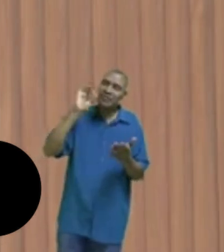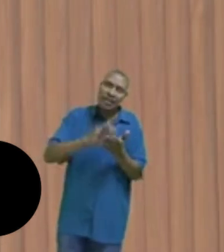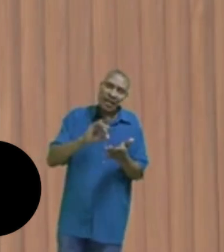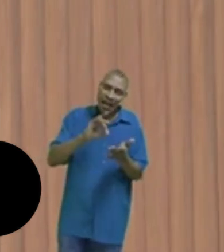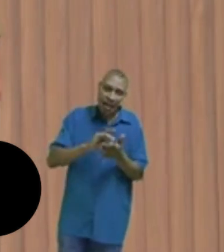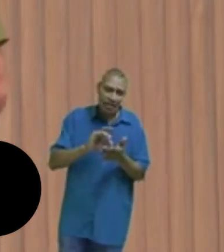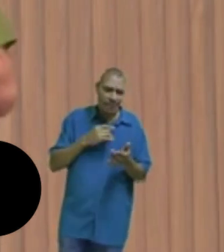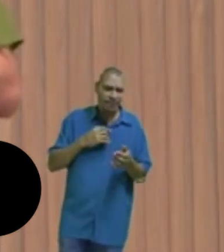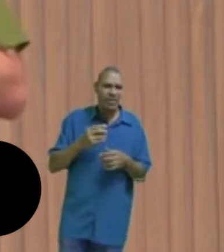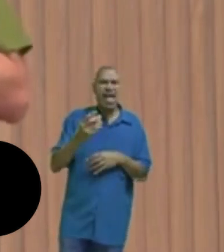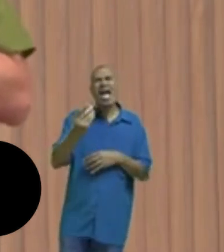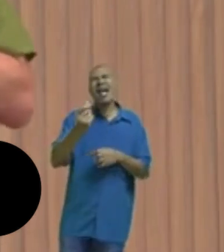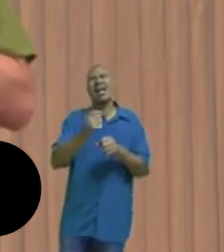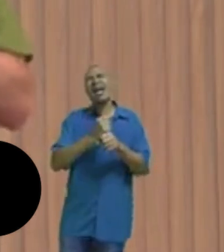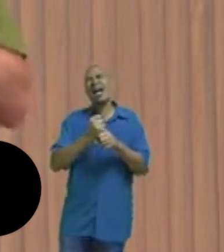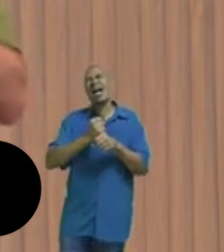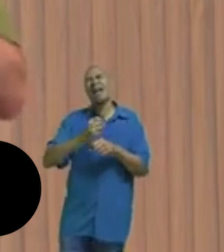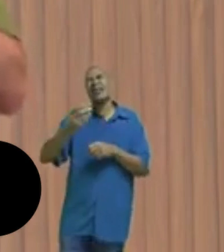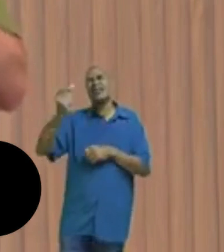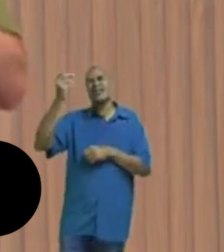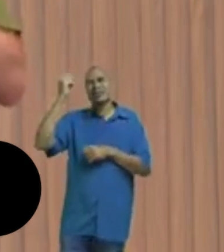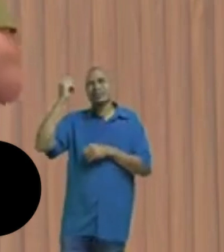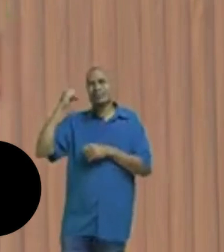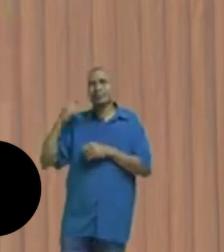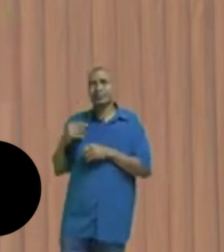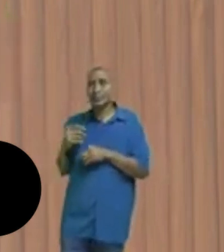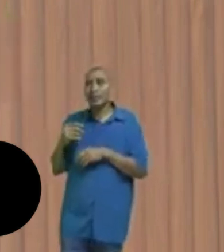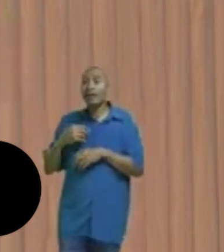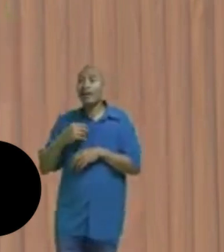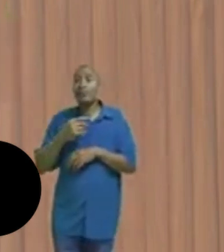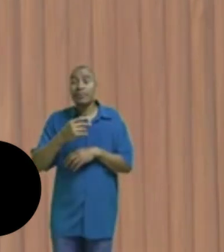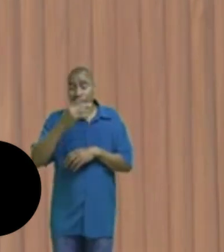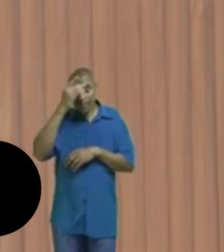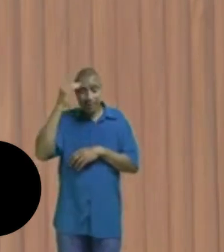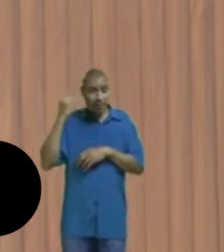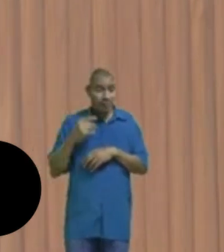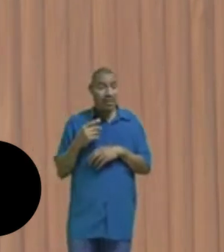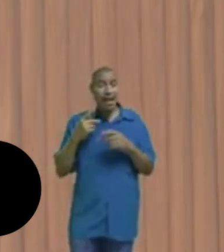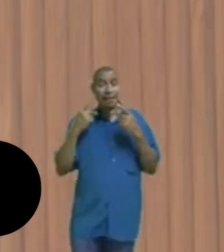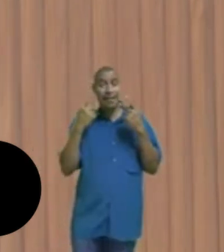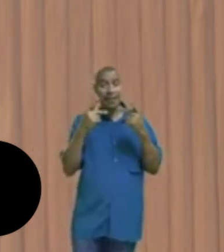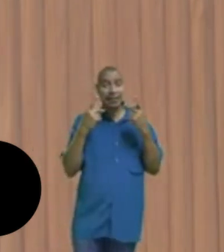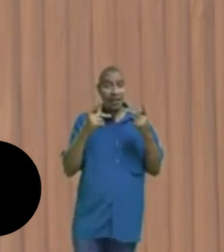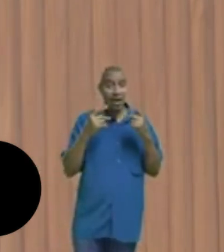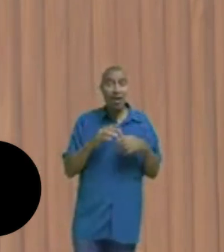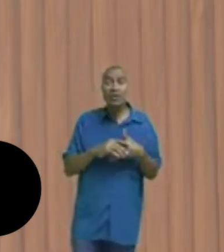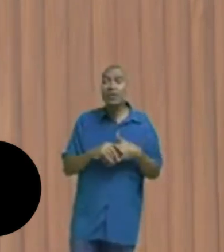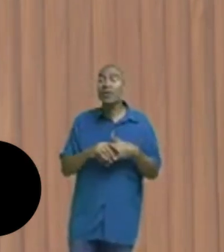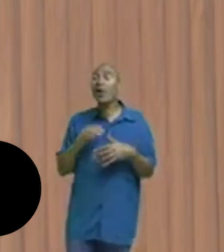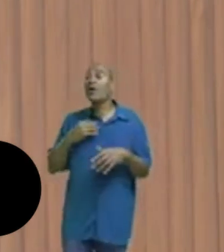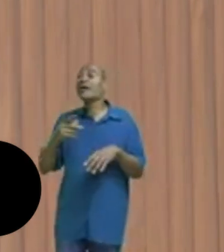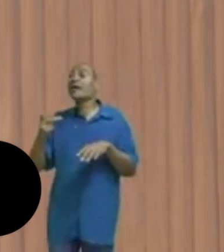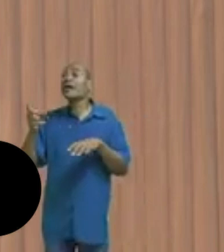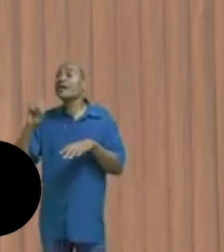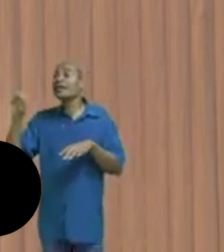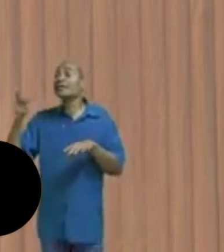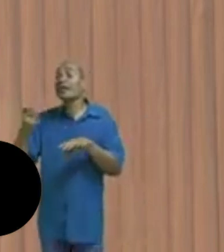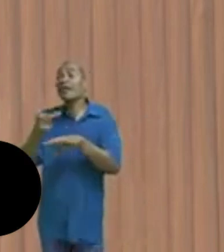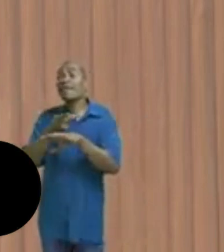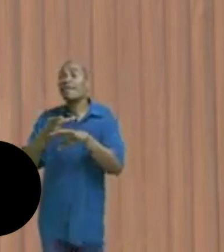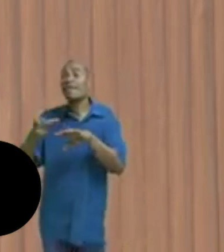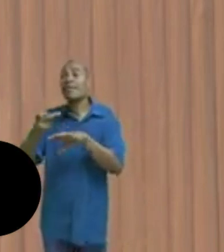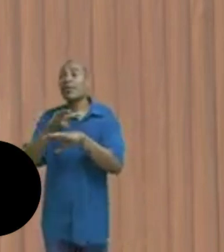irmão pregando, falando que Deus sai por aí procurando pela rua os adoradores. Deus está procurando, irmãos. Deus está procurando.